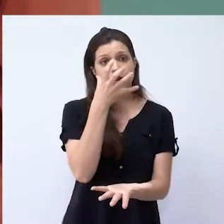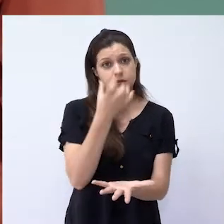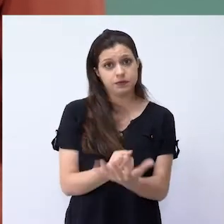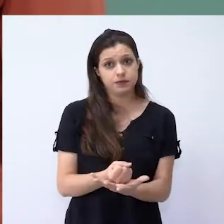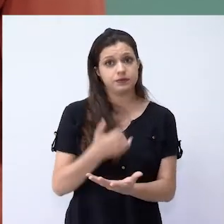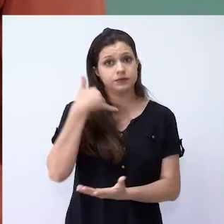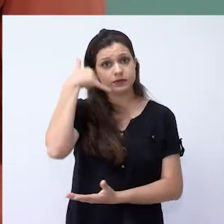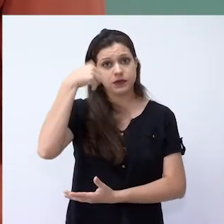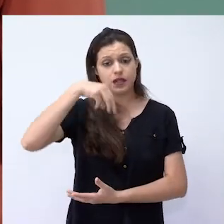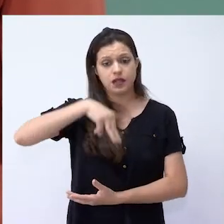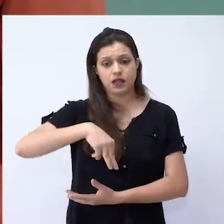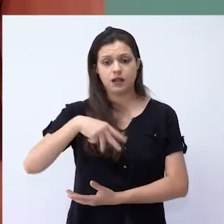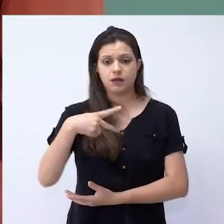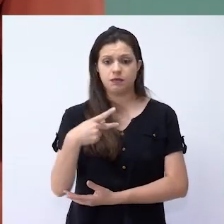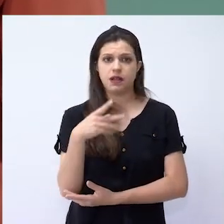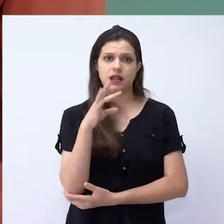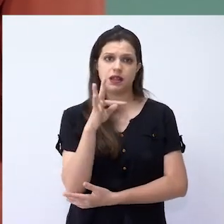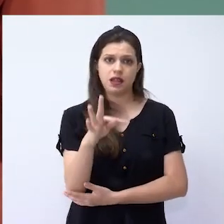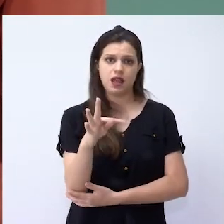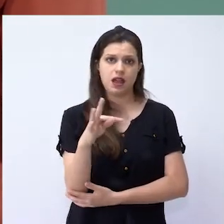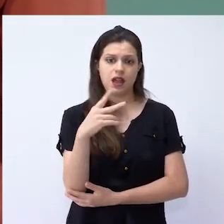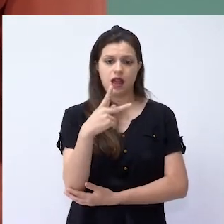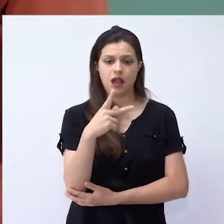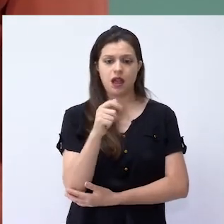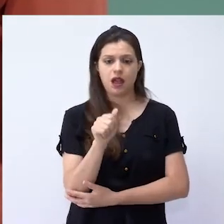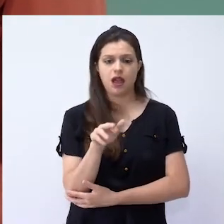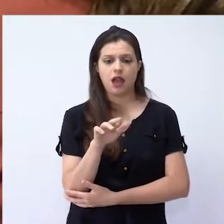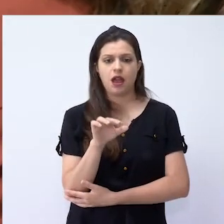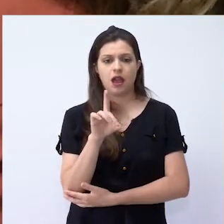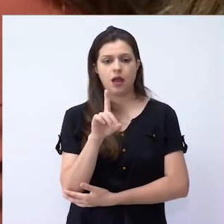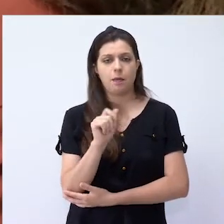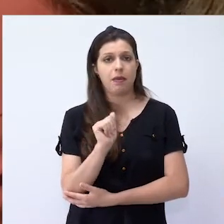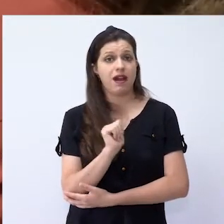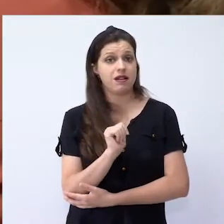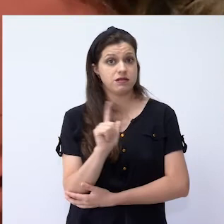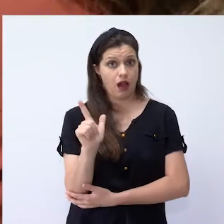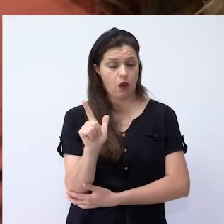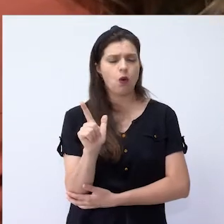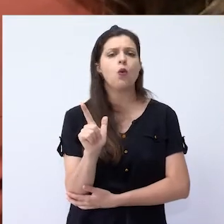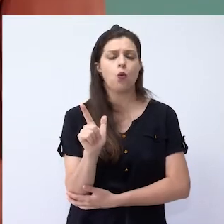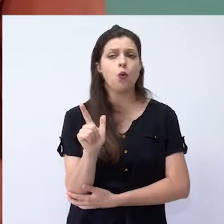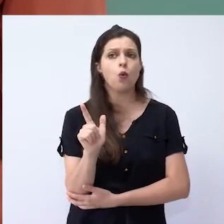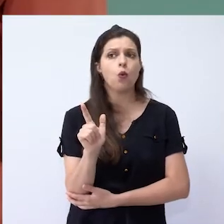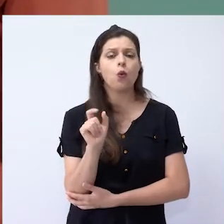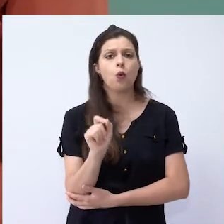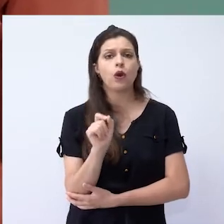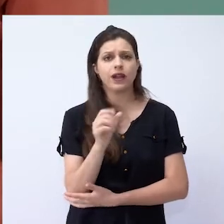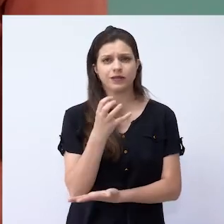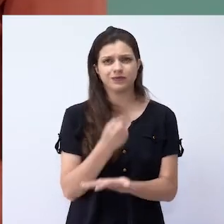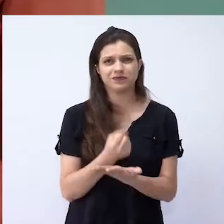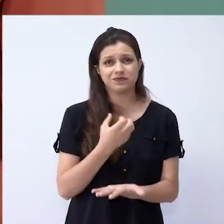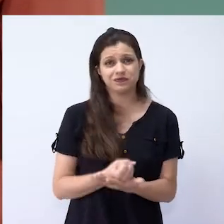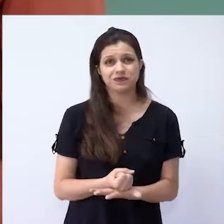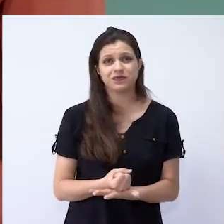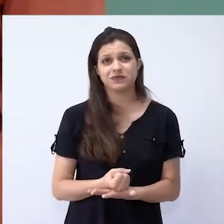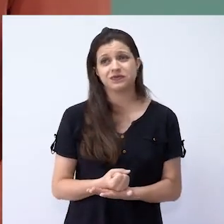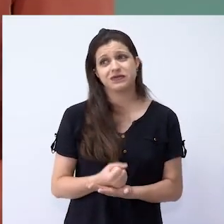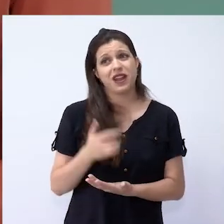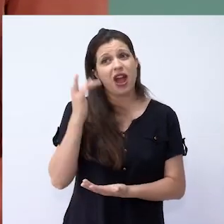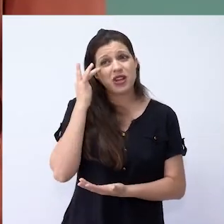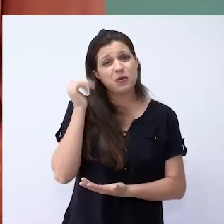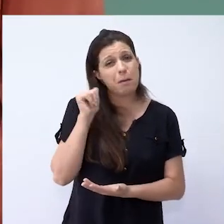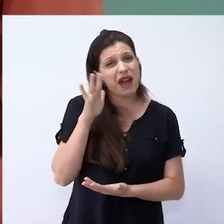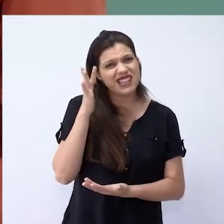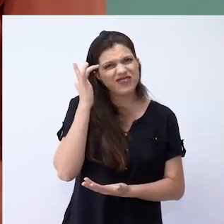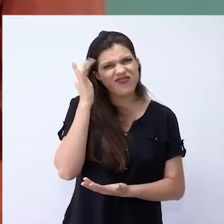nós temos um aplicativo de celular que chama MPT Pardal. Pardal. Esse aplicativo é eu